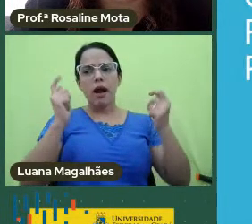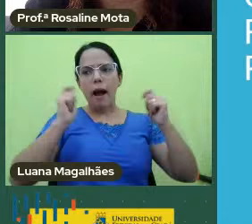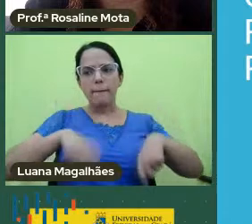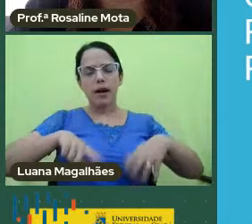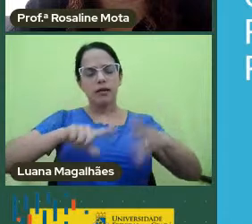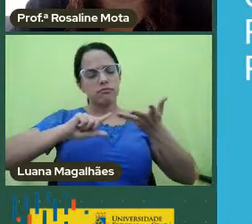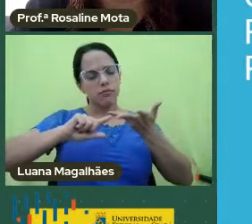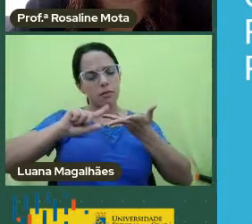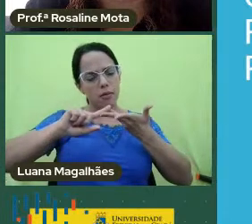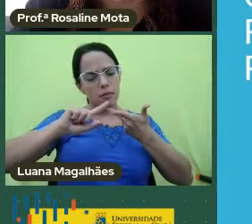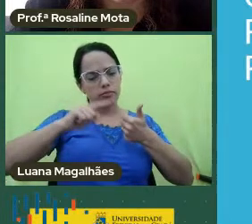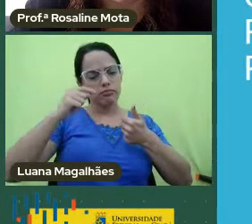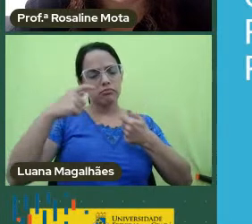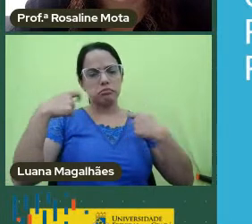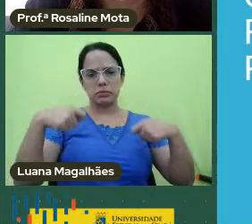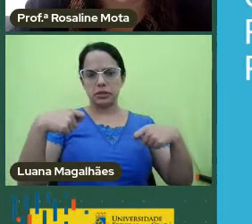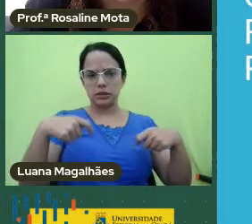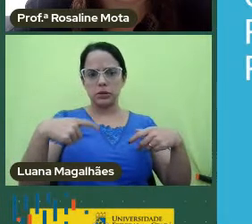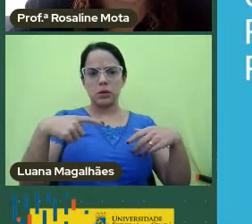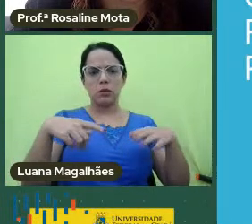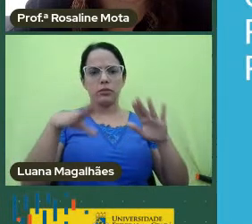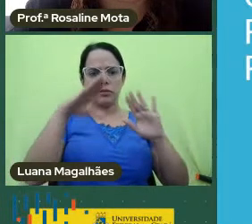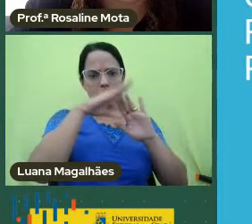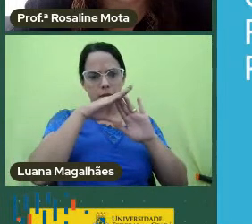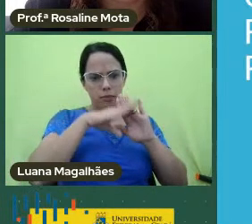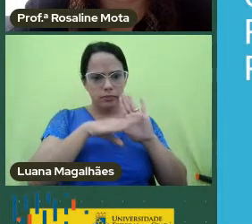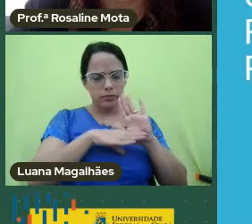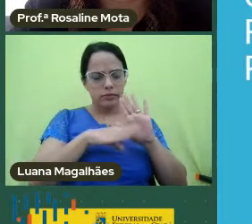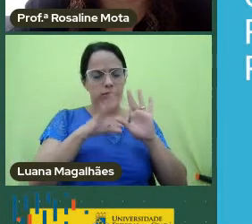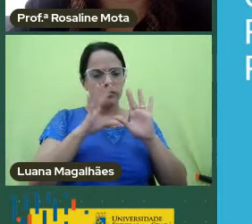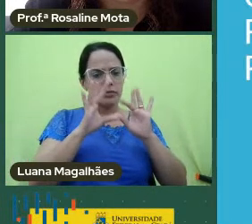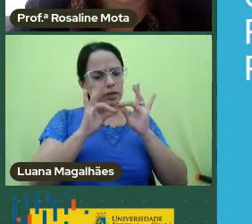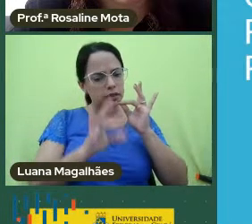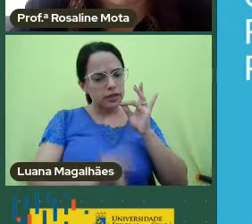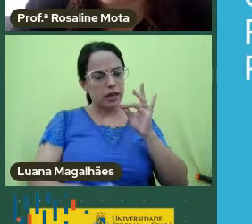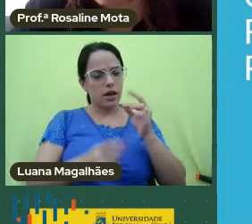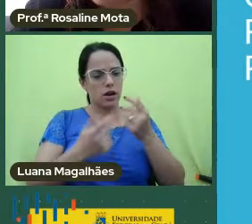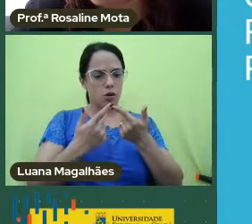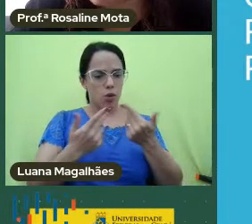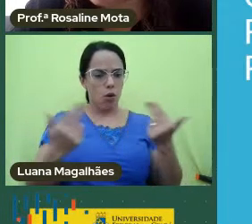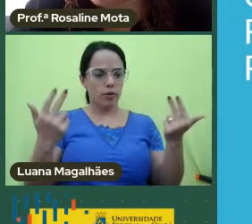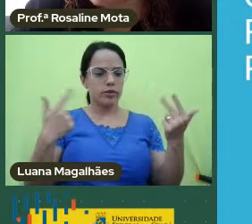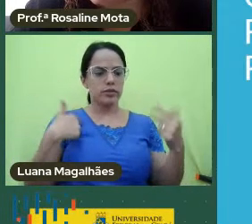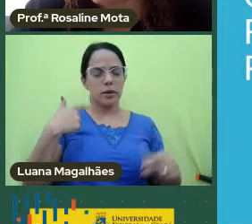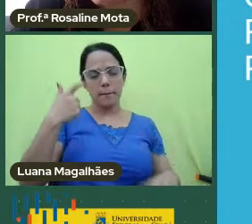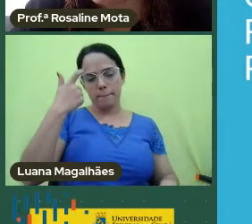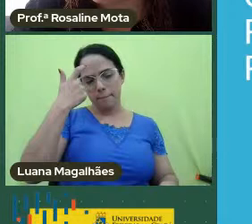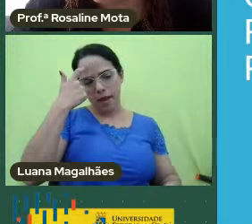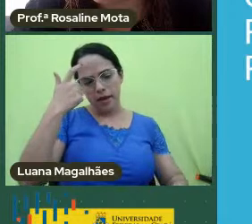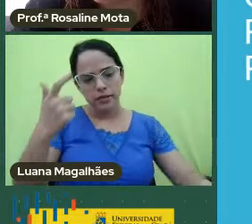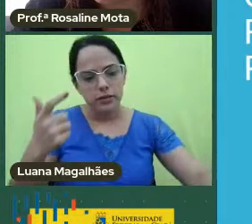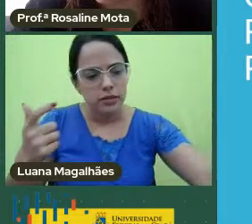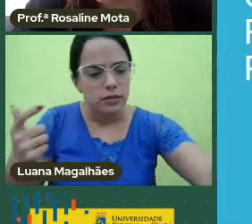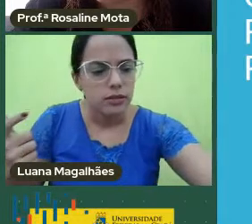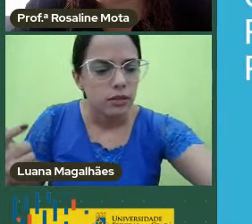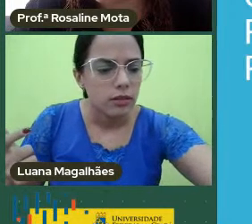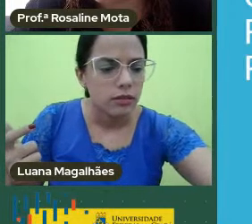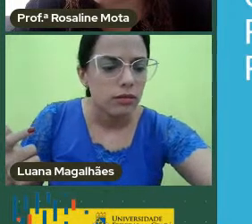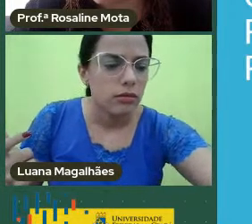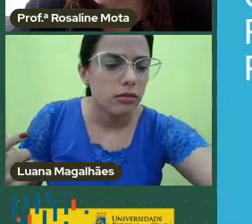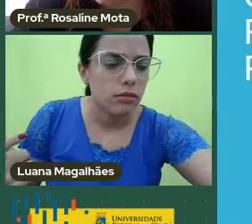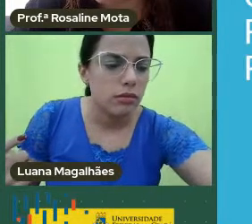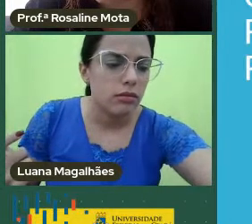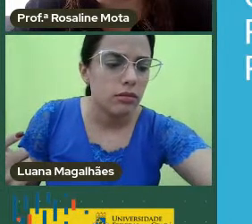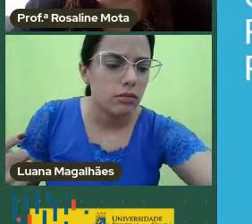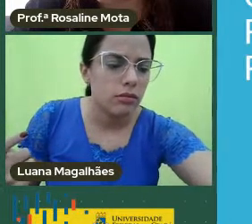são muitas as nuances. E às vezes, quando se pensa em comissão permanente de avaliação de documentos e